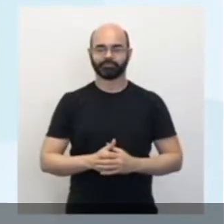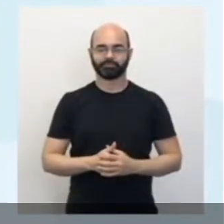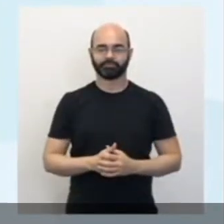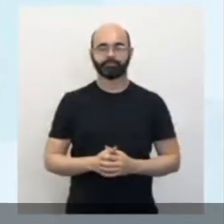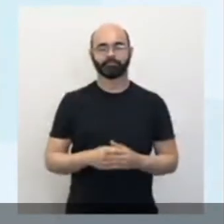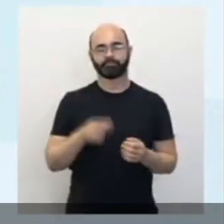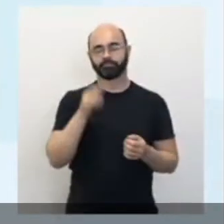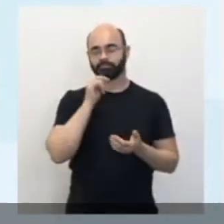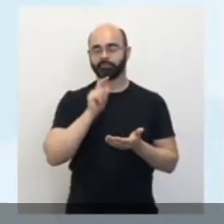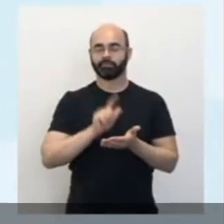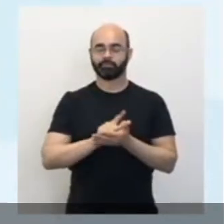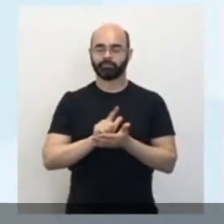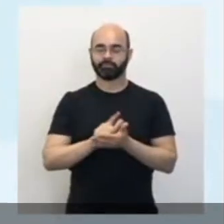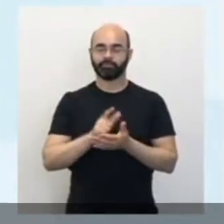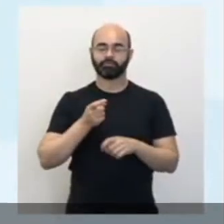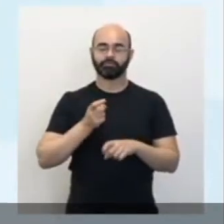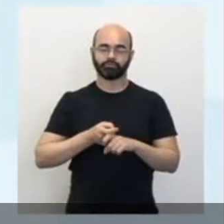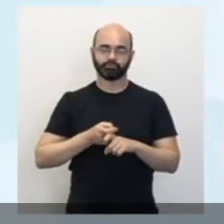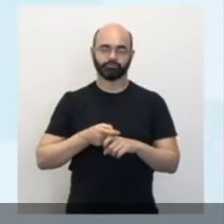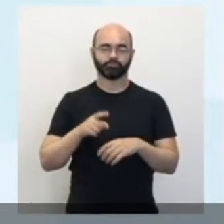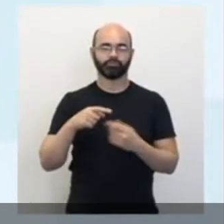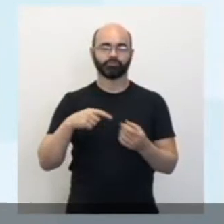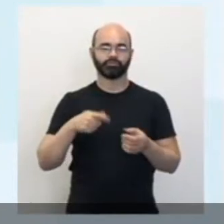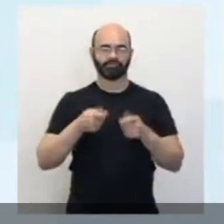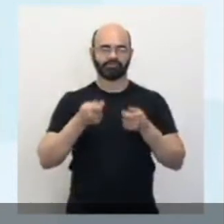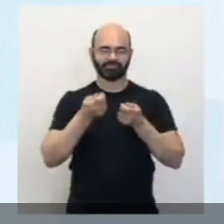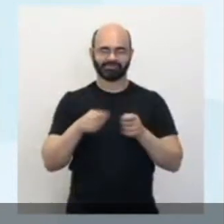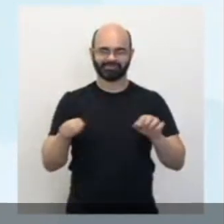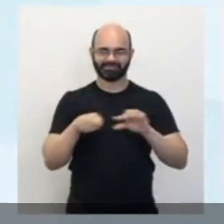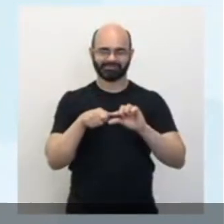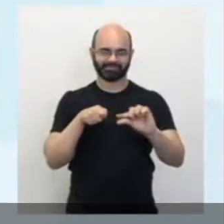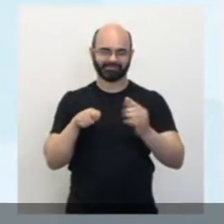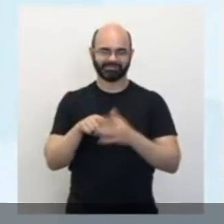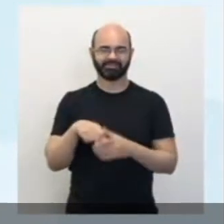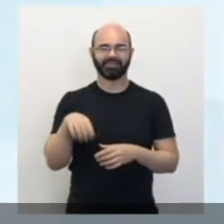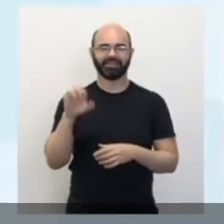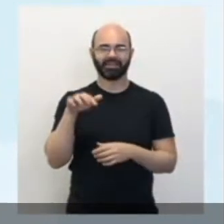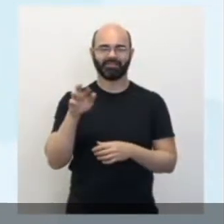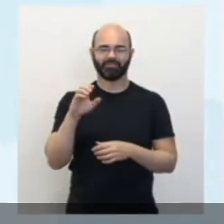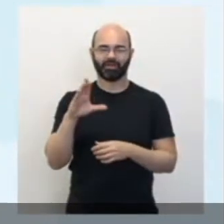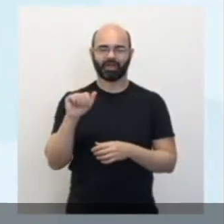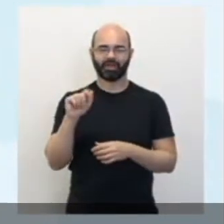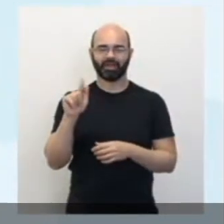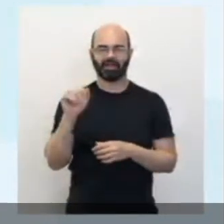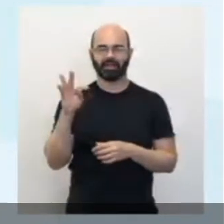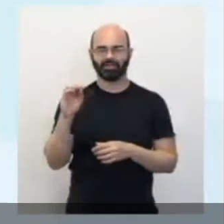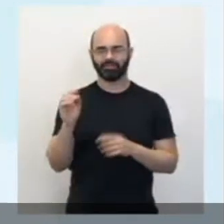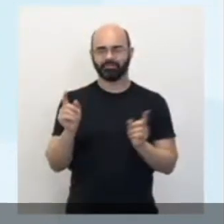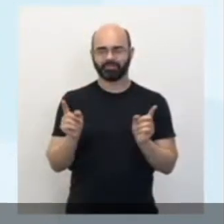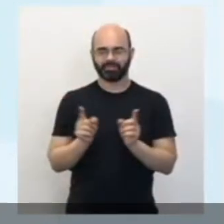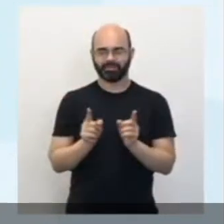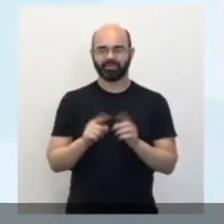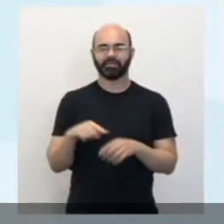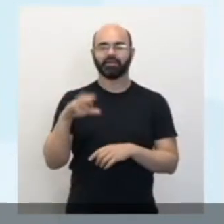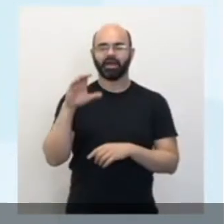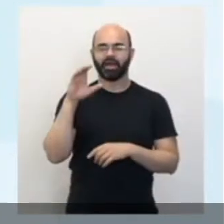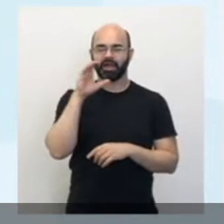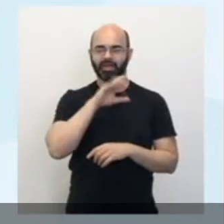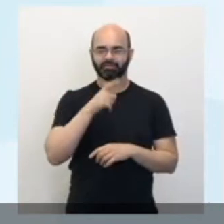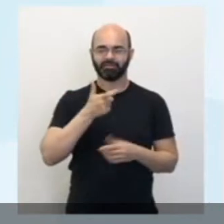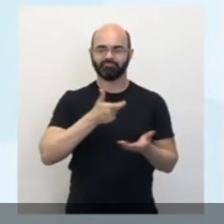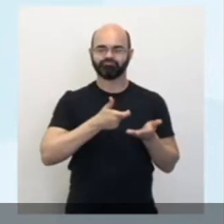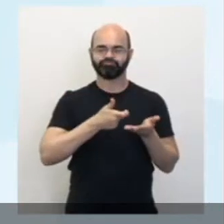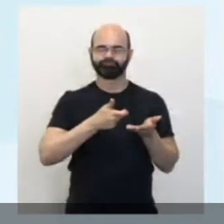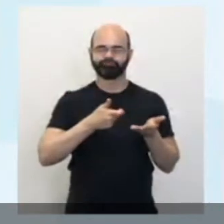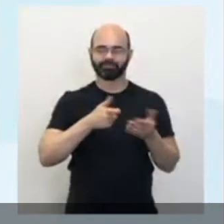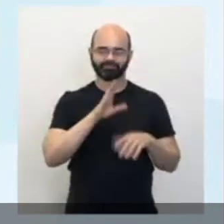de papelão, palito de churrasco, o enforca-gato, né? Cola quente, mas eu vou utilizar aquela super cola, né? Então eu vou utilizar